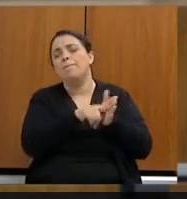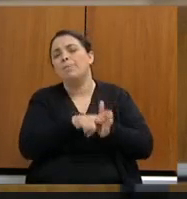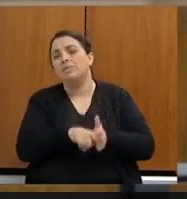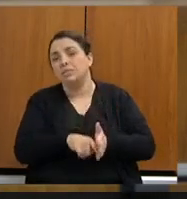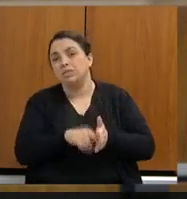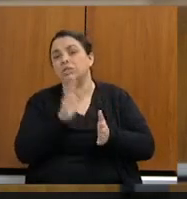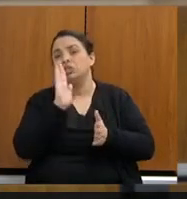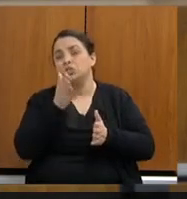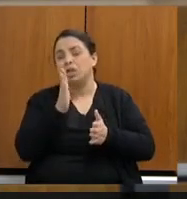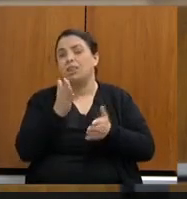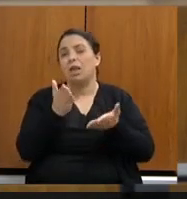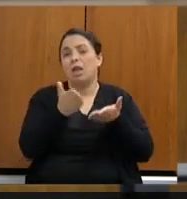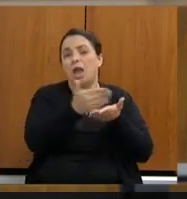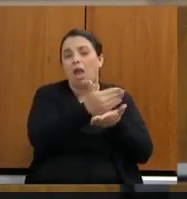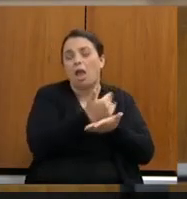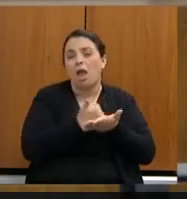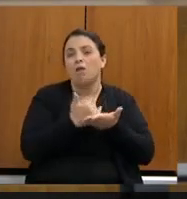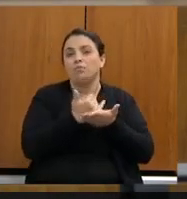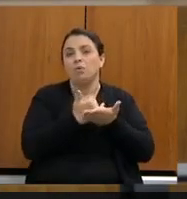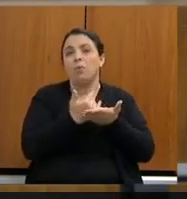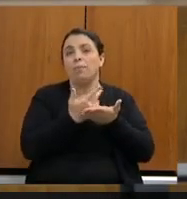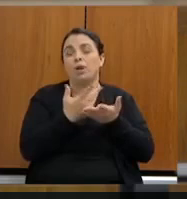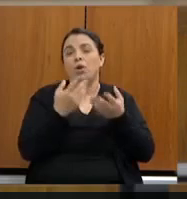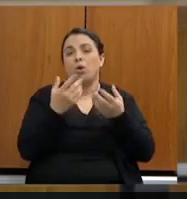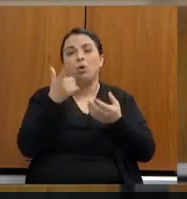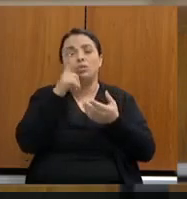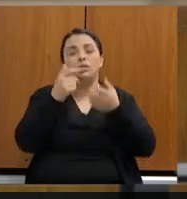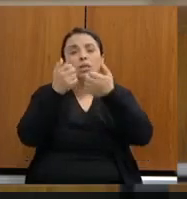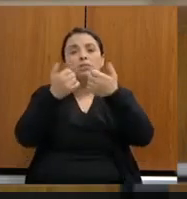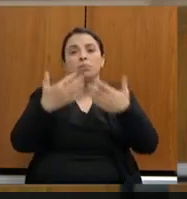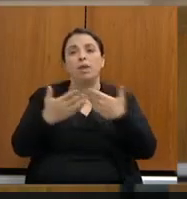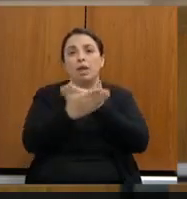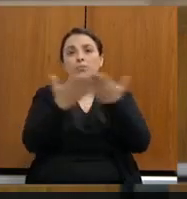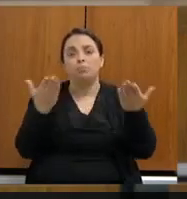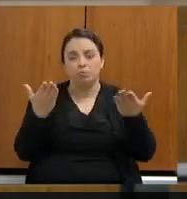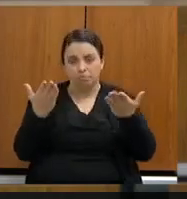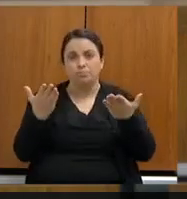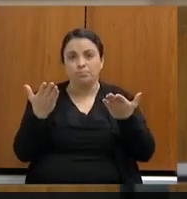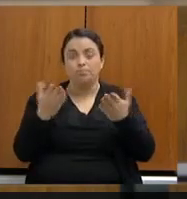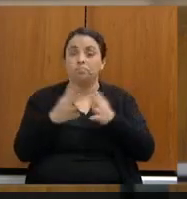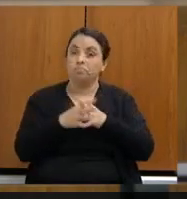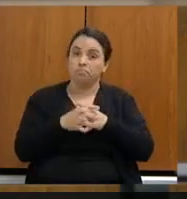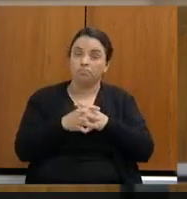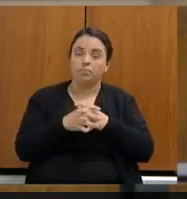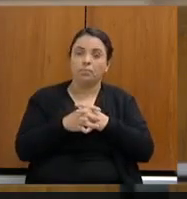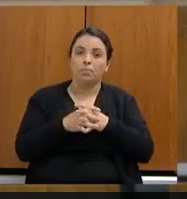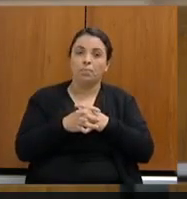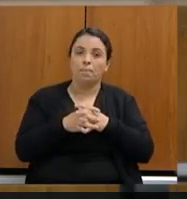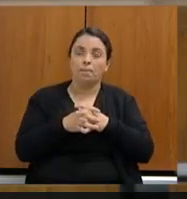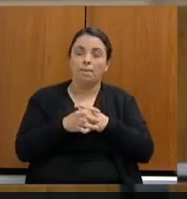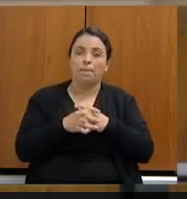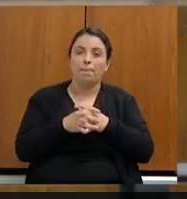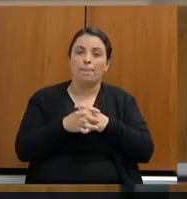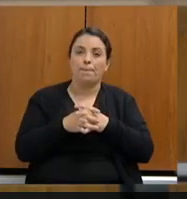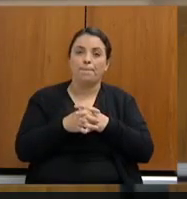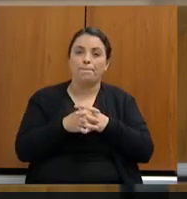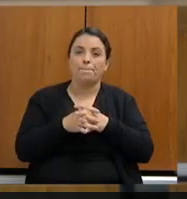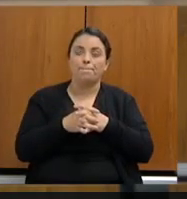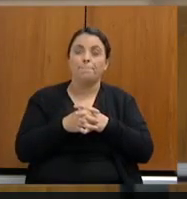dados específicos para compartilhar aqui na nossa audiência em relação à